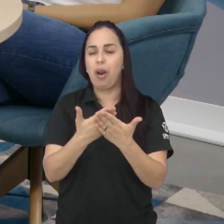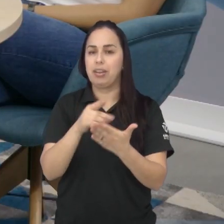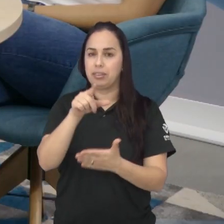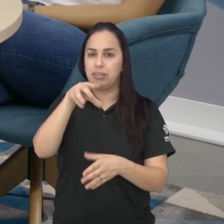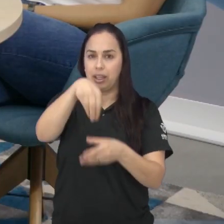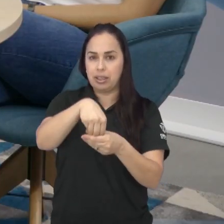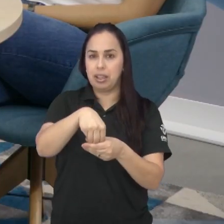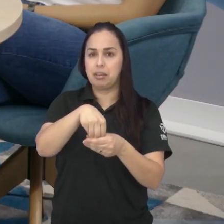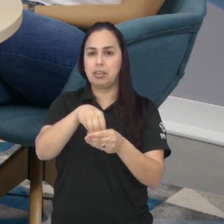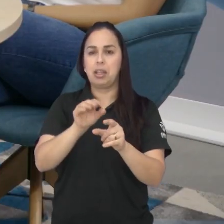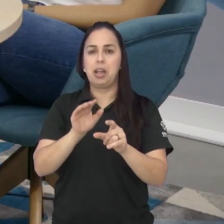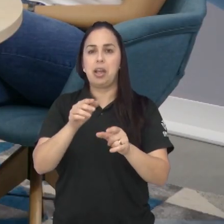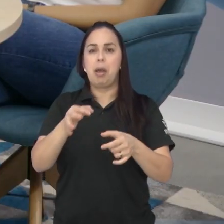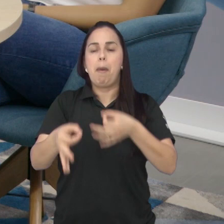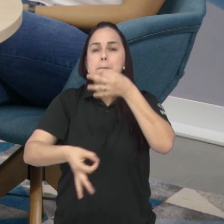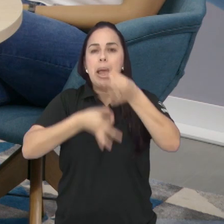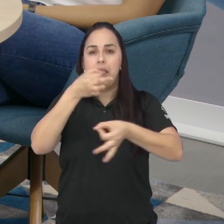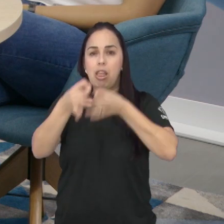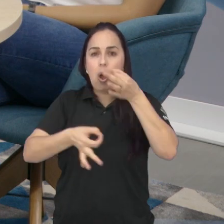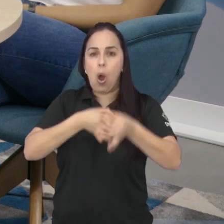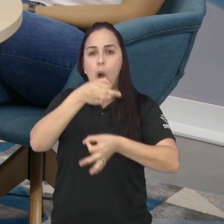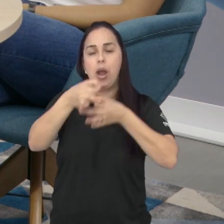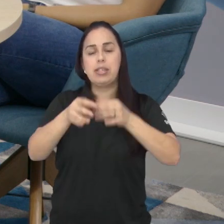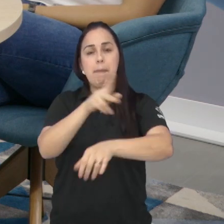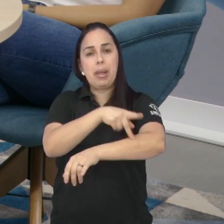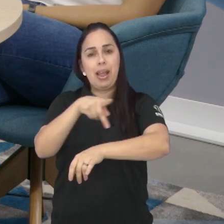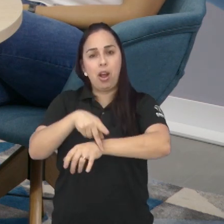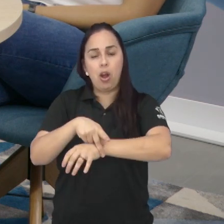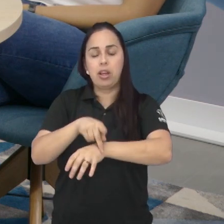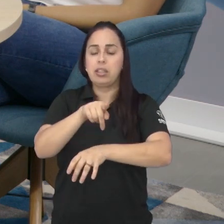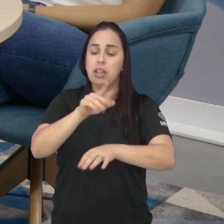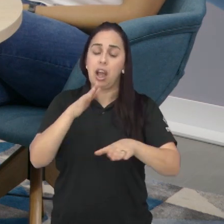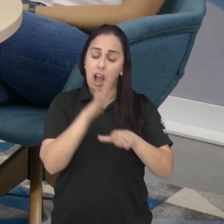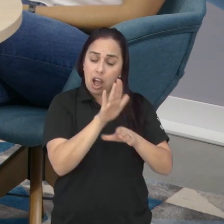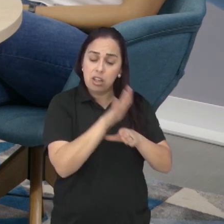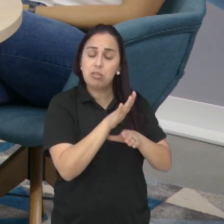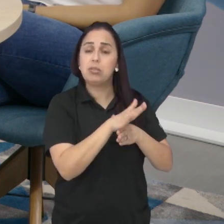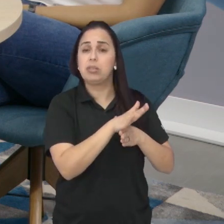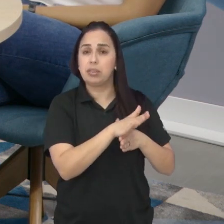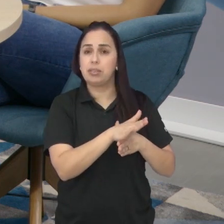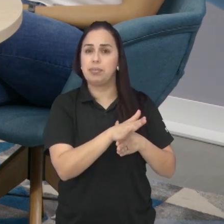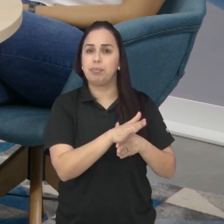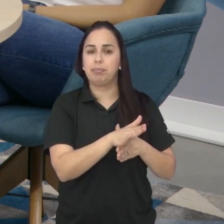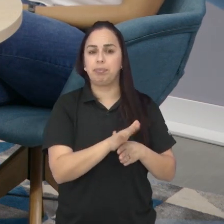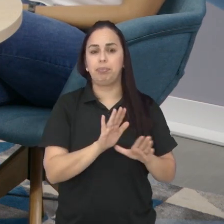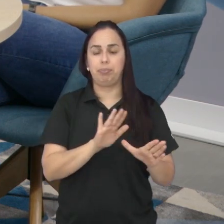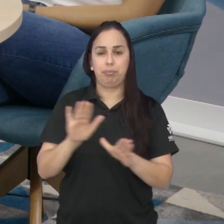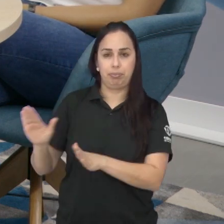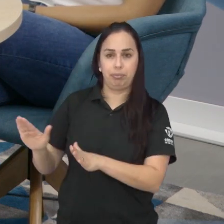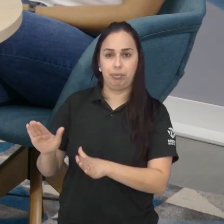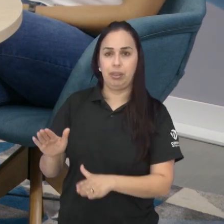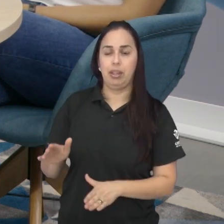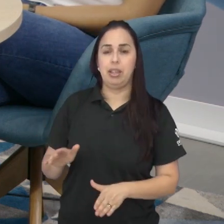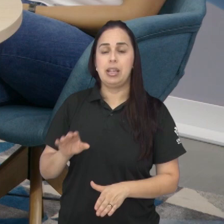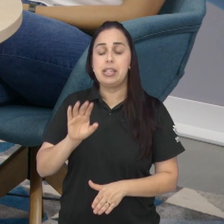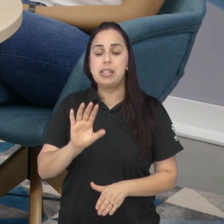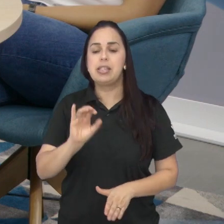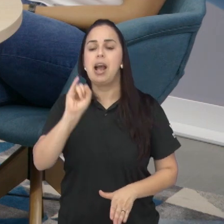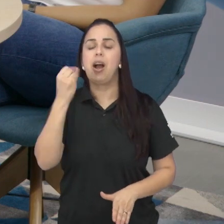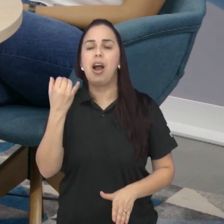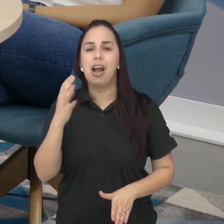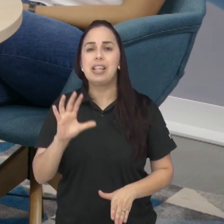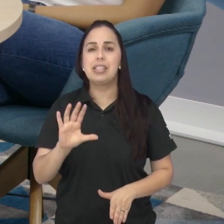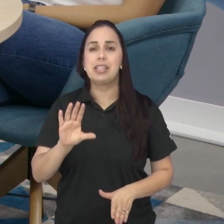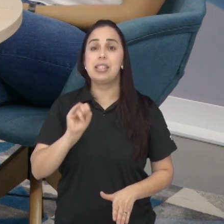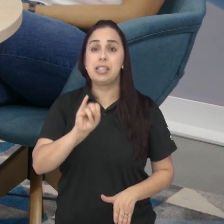ambientes coletivos e pedagógicos que são favoráveis para isso, né? Teve uma situação de machismo, teve uma